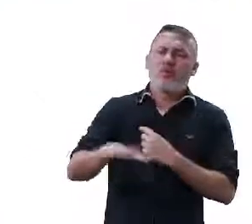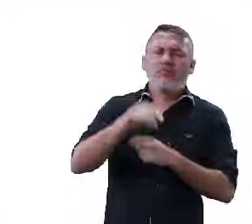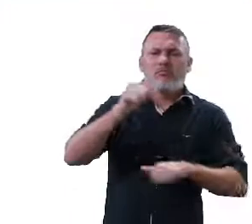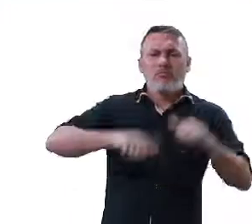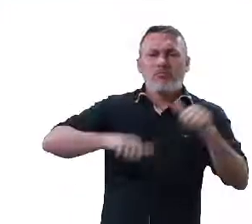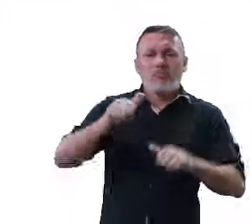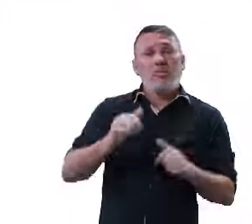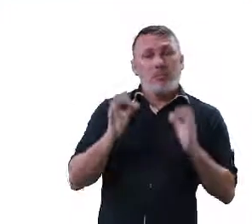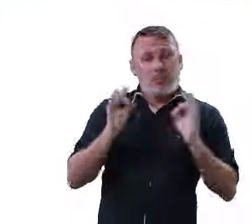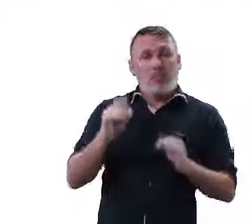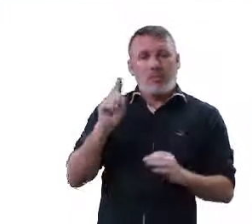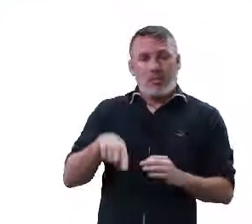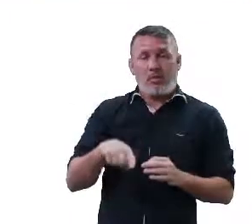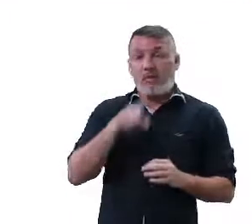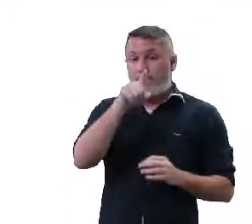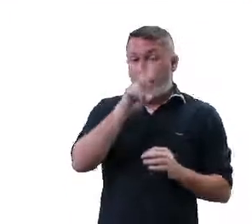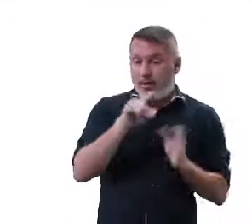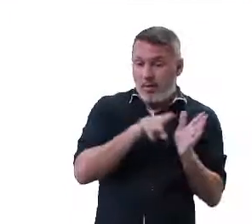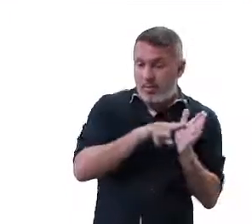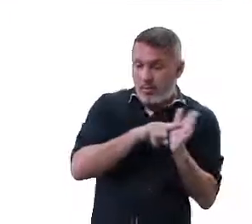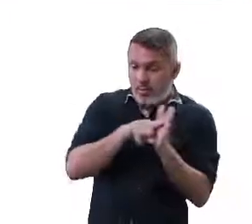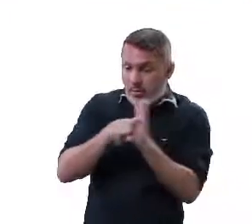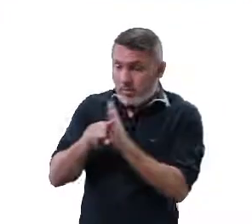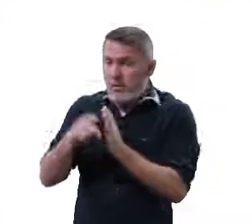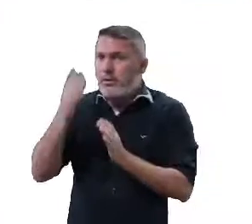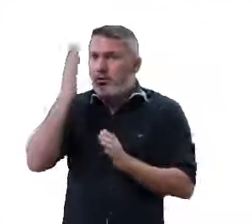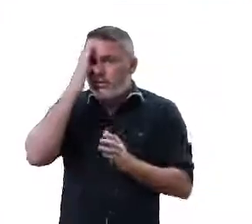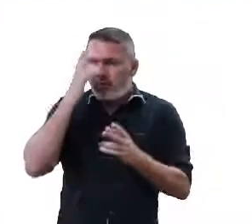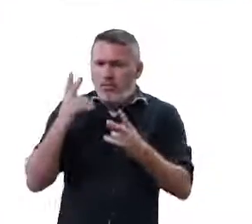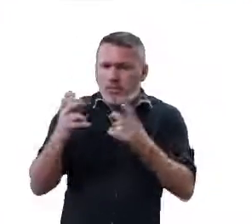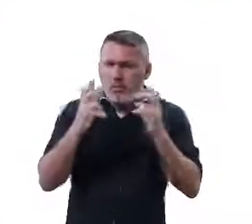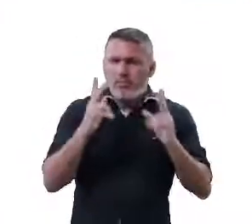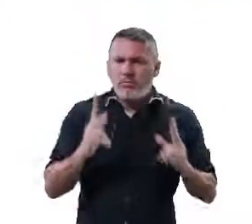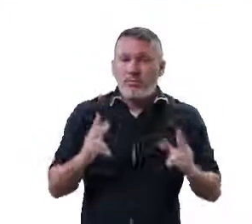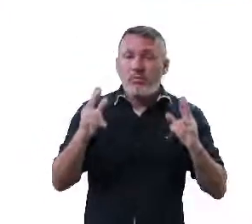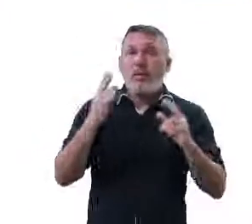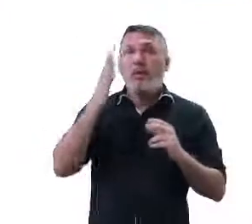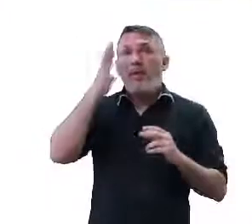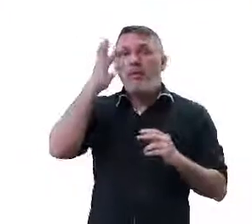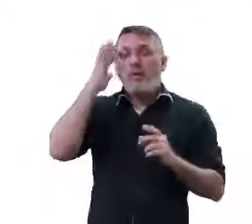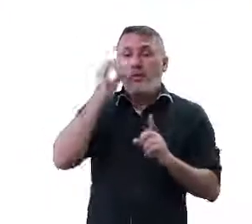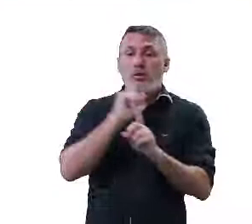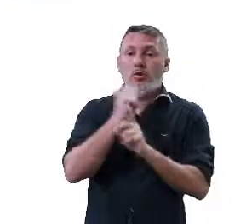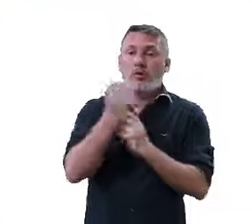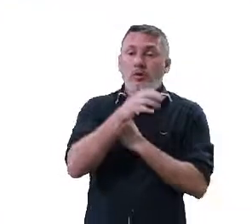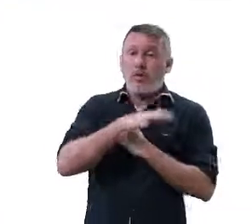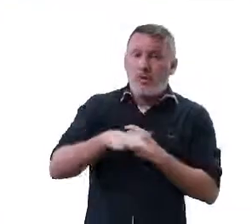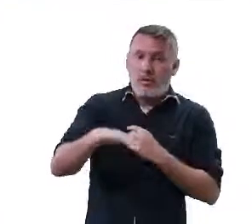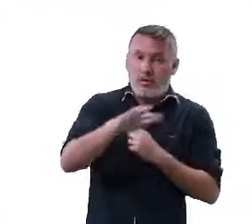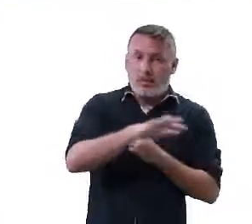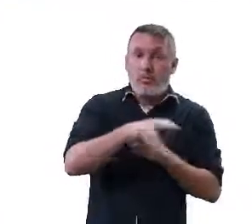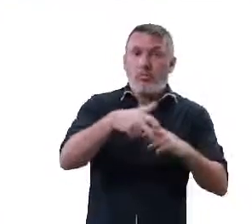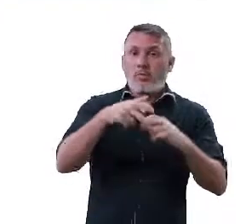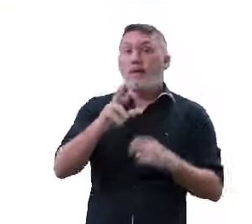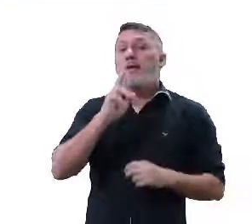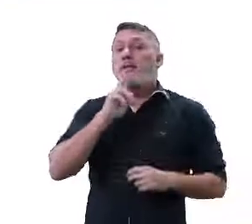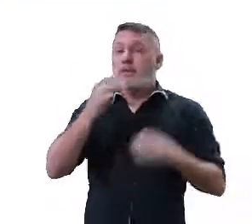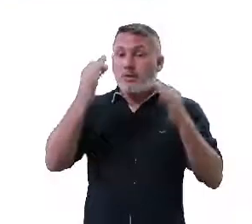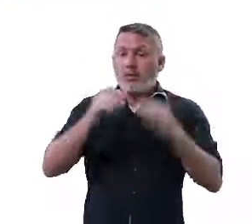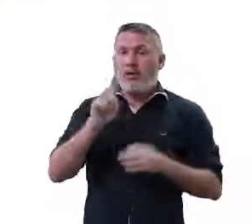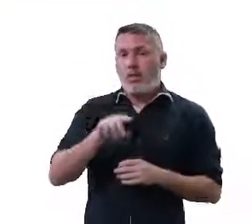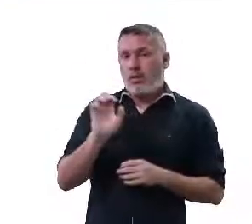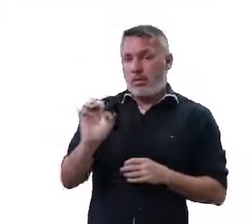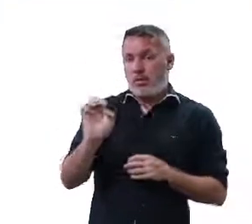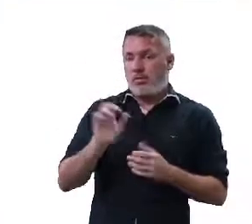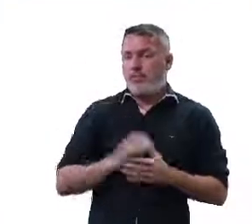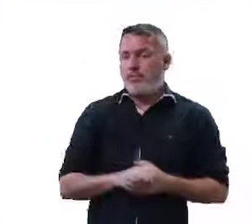né? Porque é você analisar isso enquanto sociedade. Então, resposta correta, letra